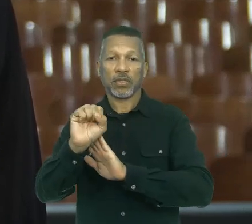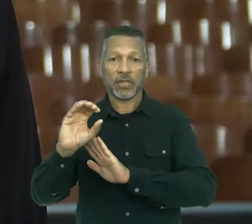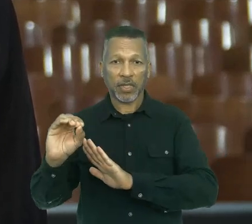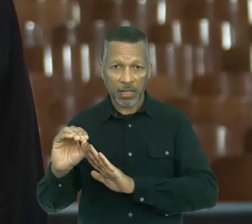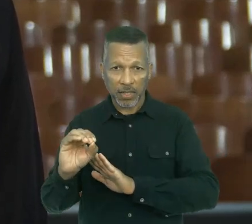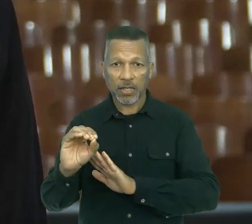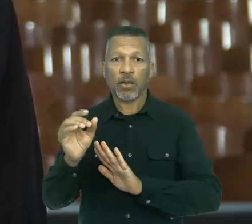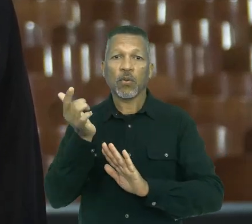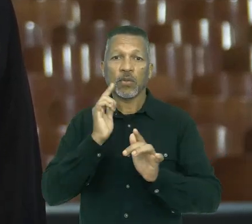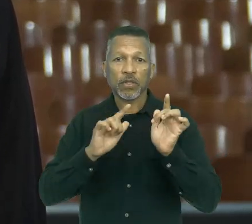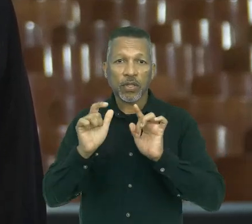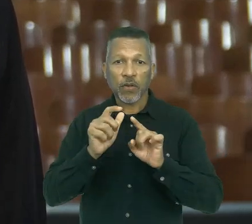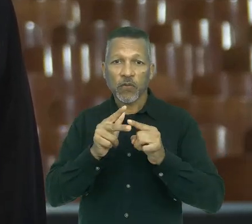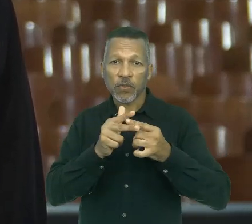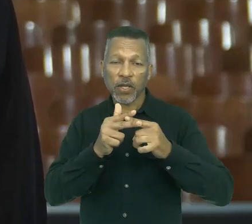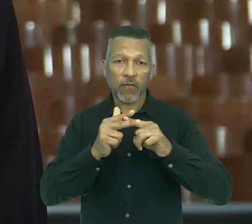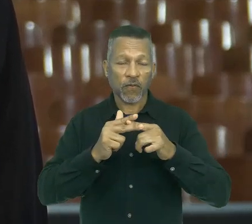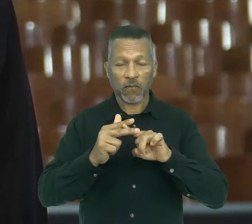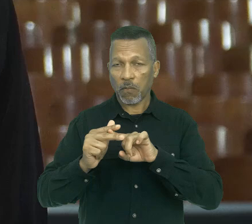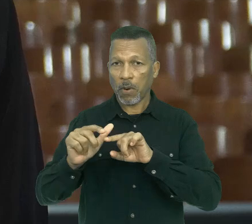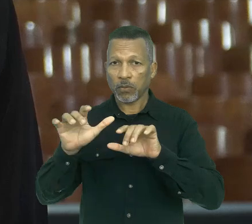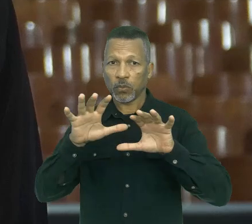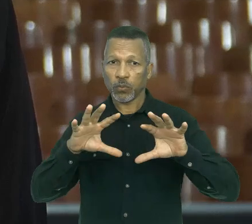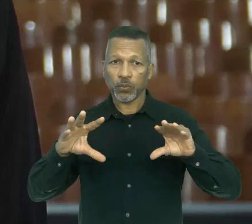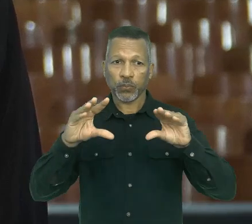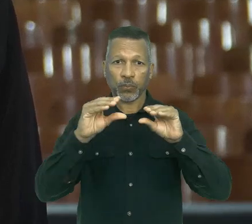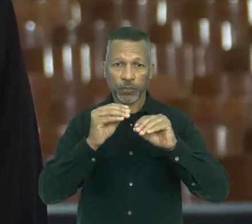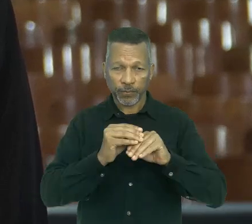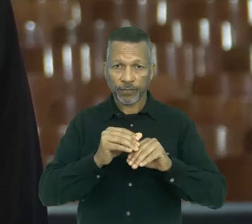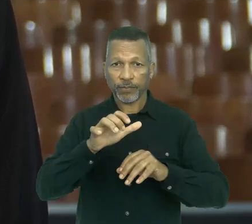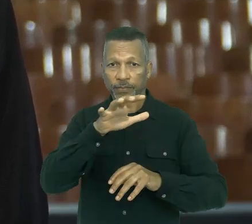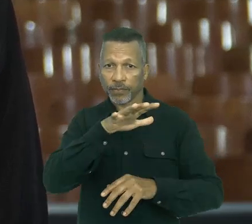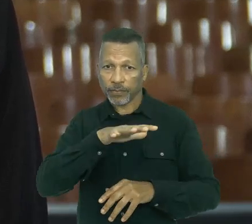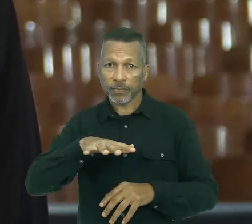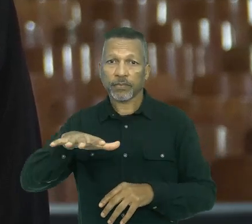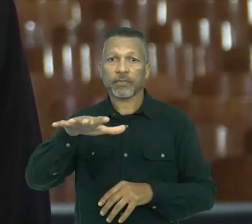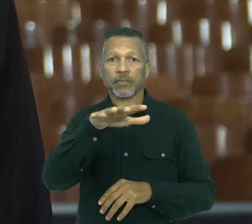Meninos reformasse para ela o espaço.